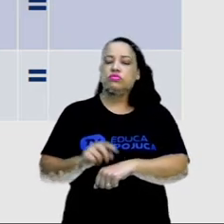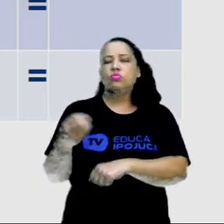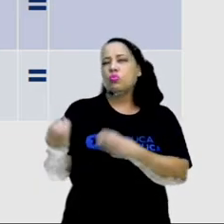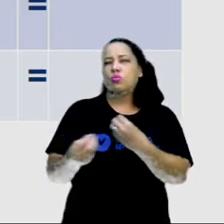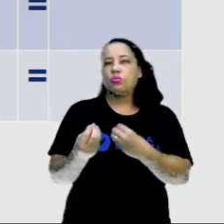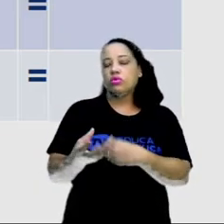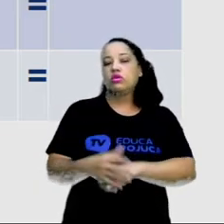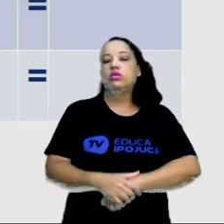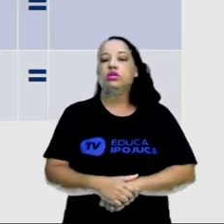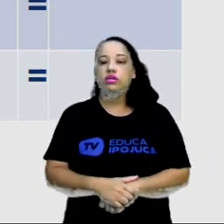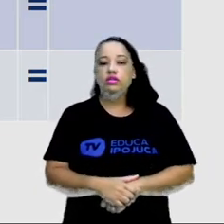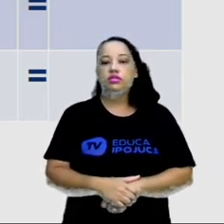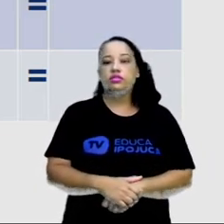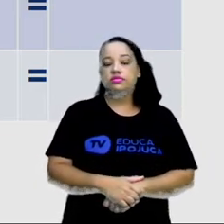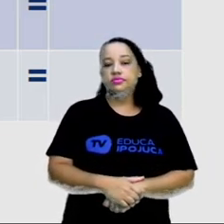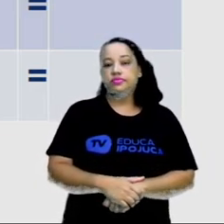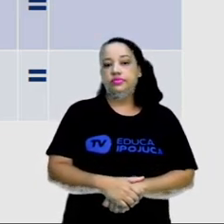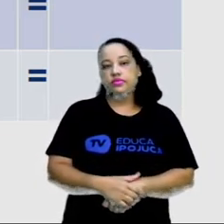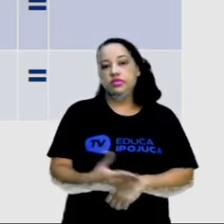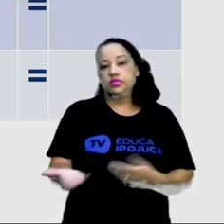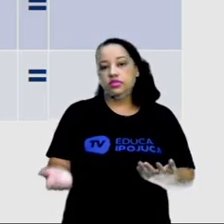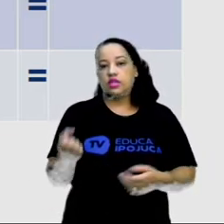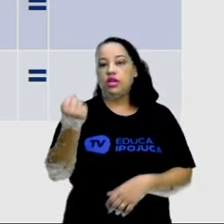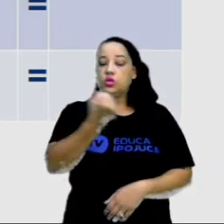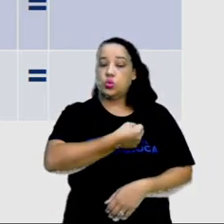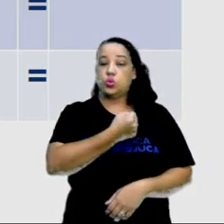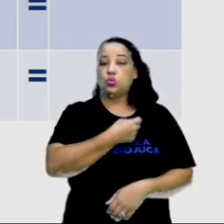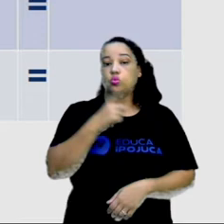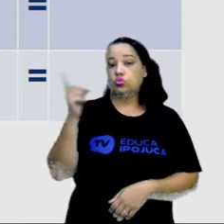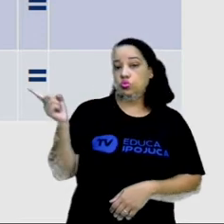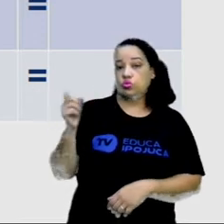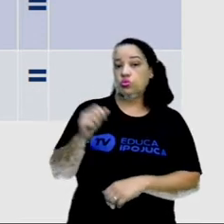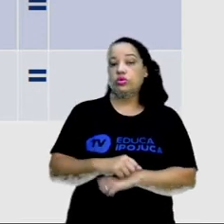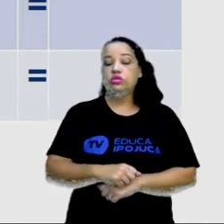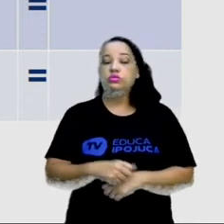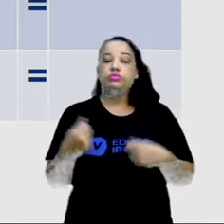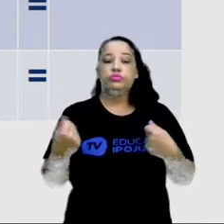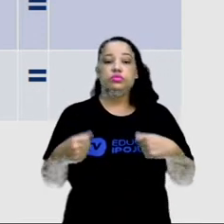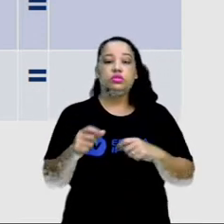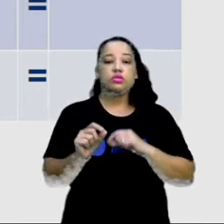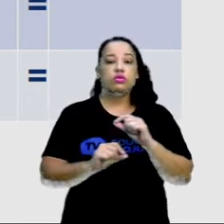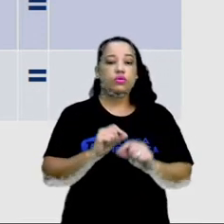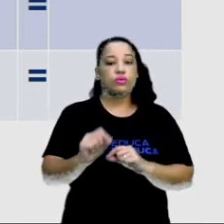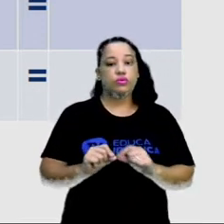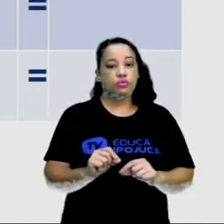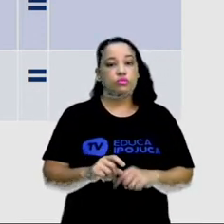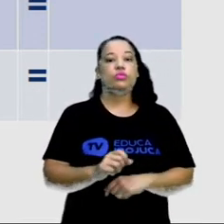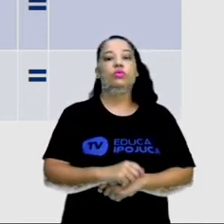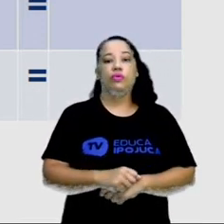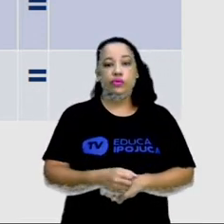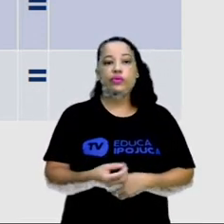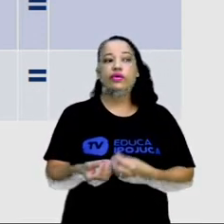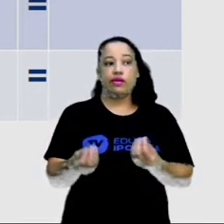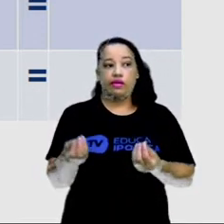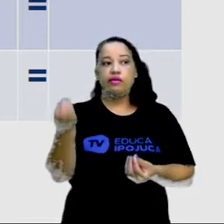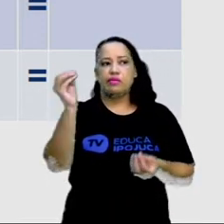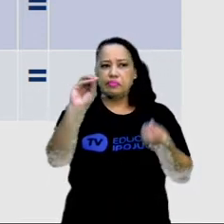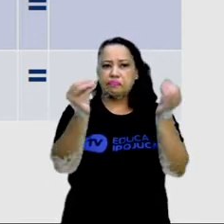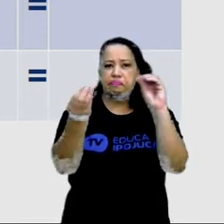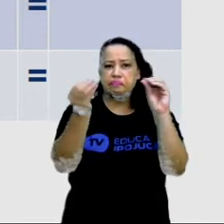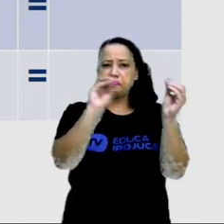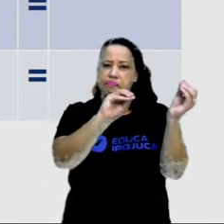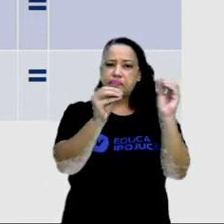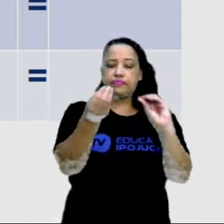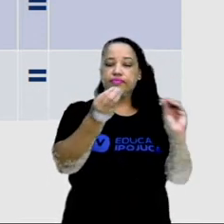façam? Nessa composição numérica aqui, esses números eles estão que em decomposição. E eu vou